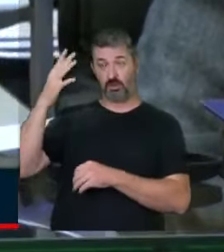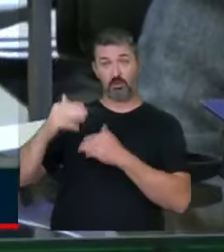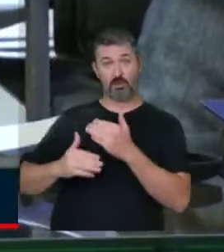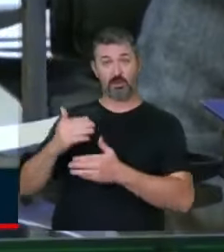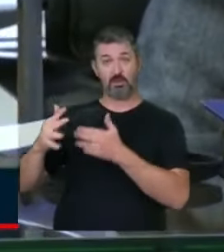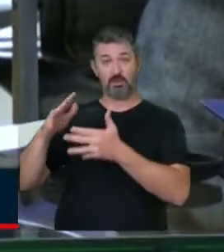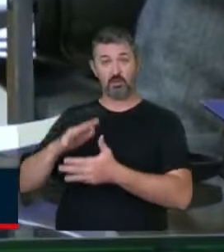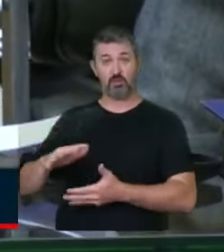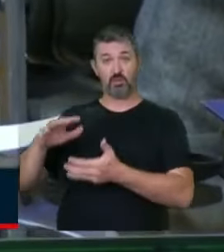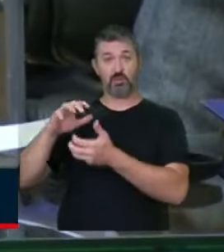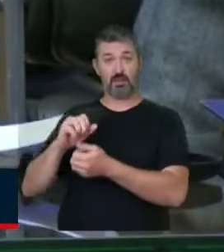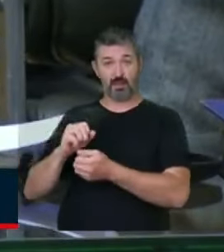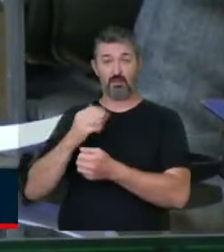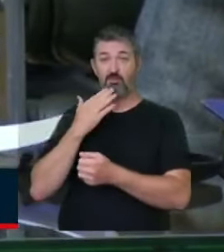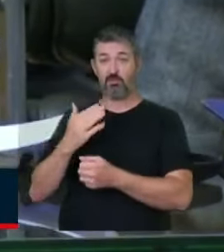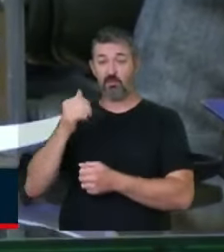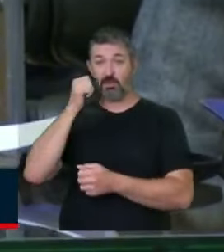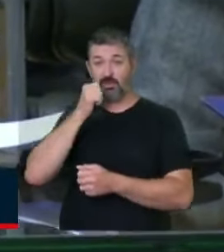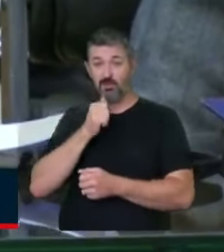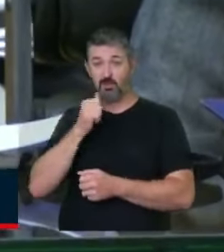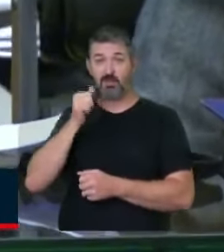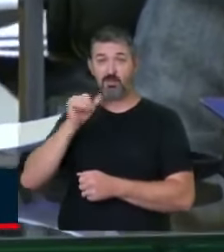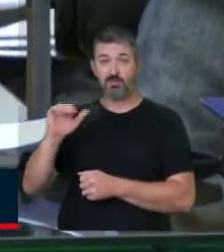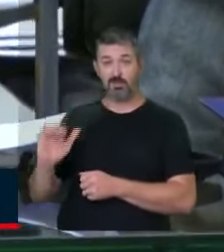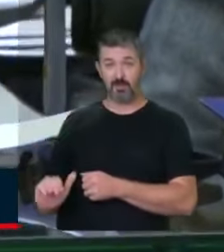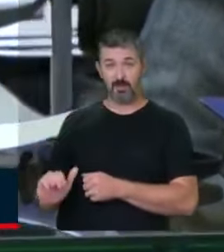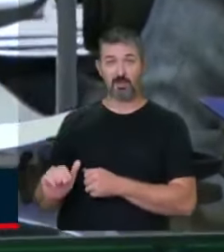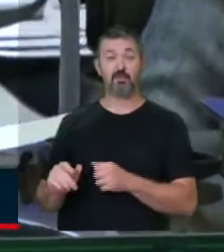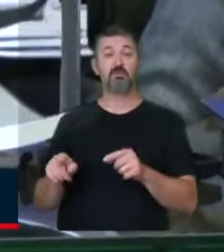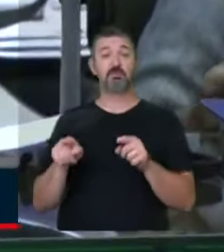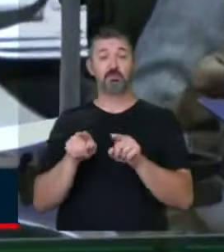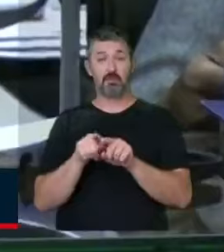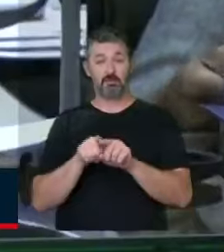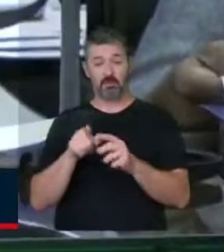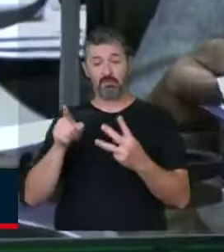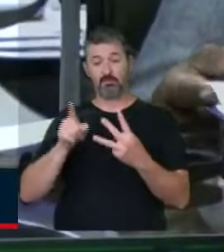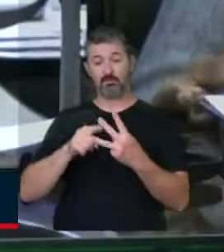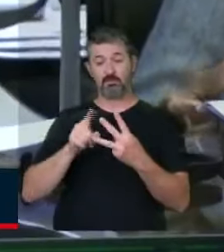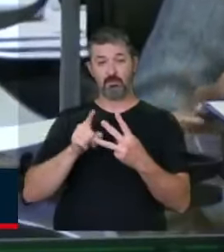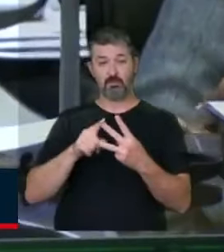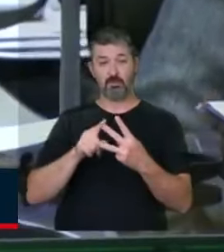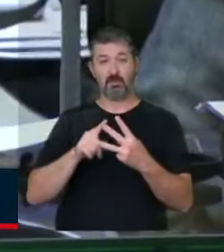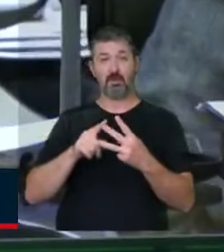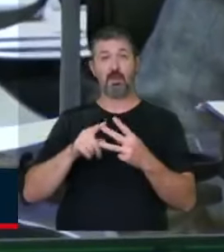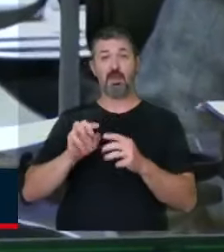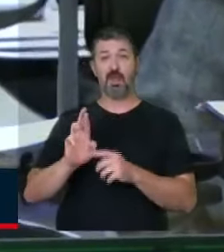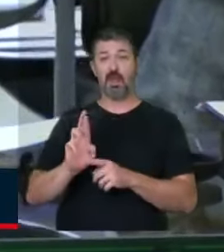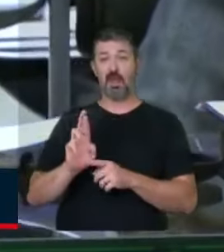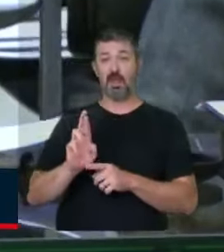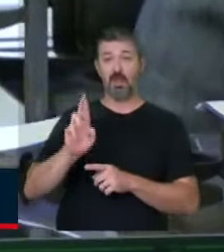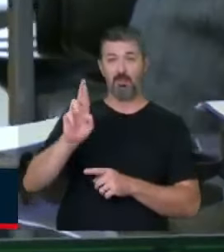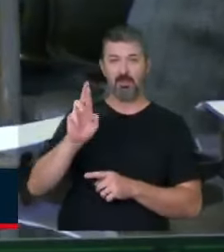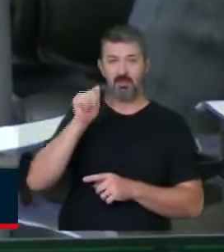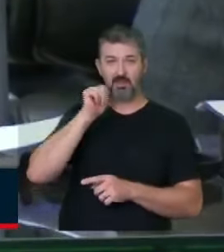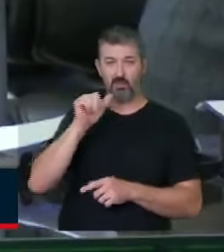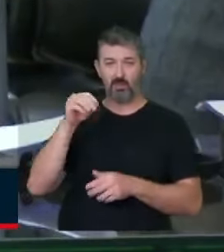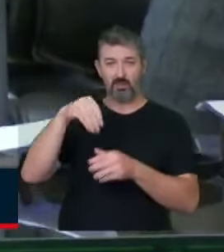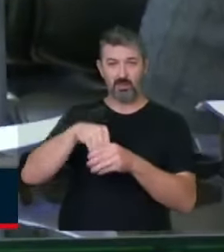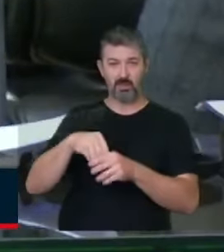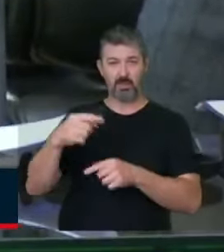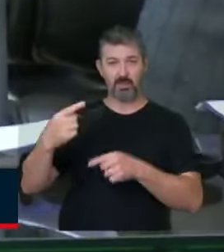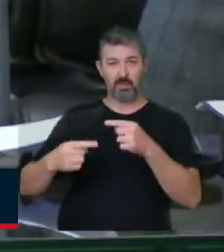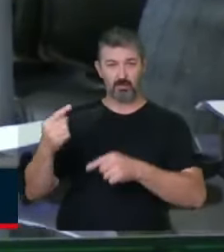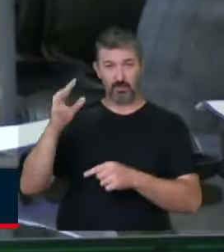desenvolvimento sustentável para as mulheres e meninas, a ampliação da representatividade feminina em